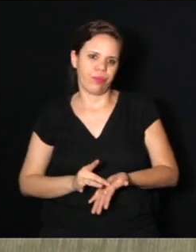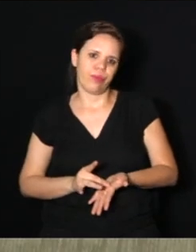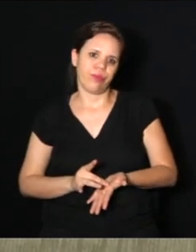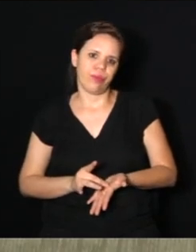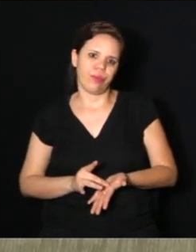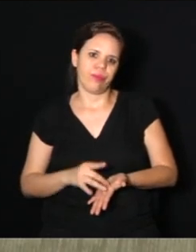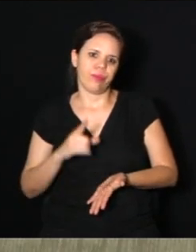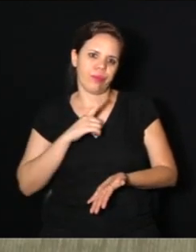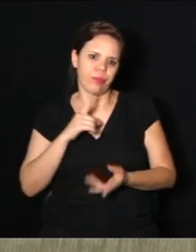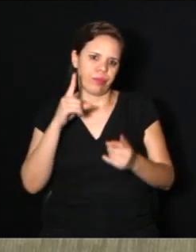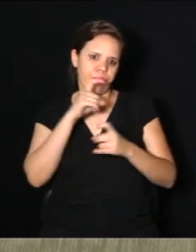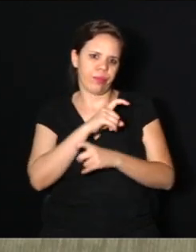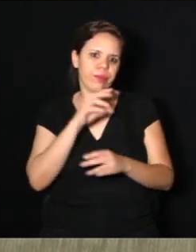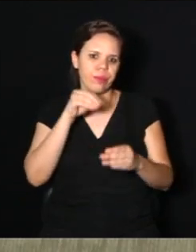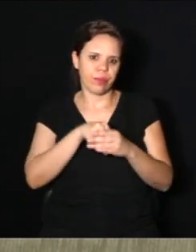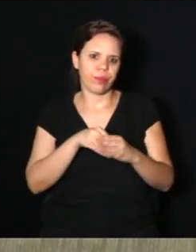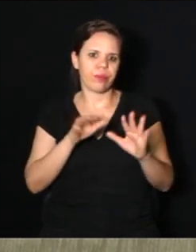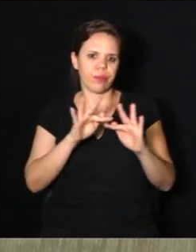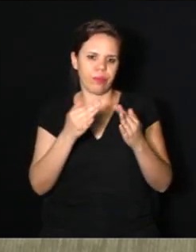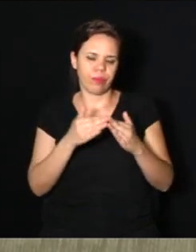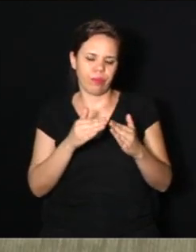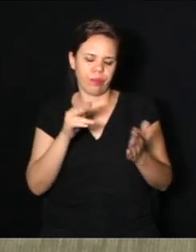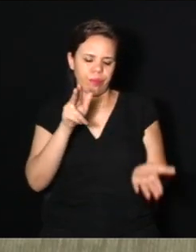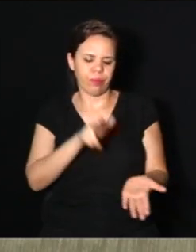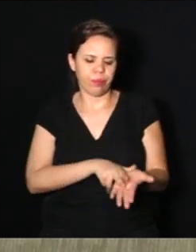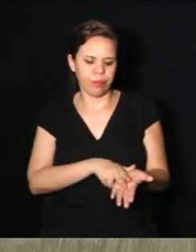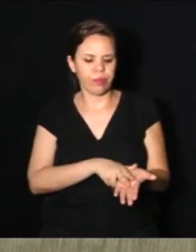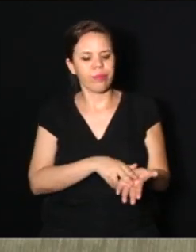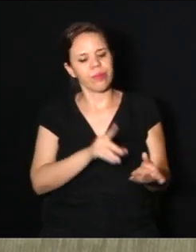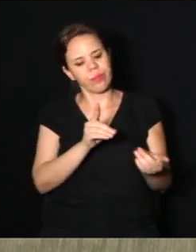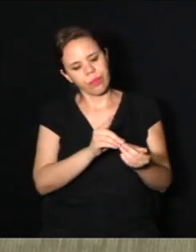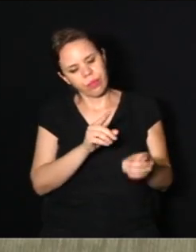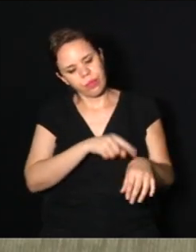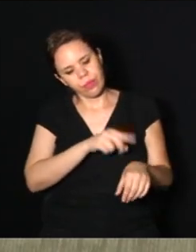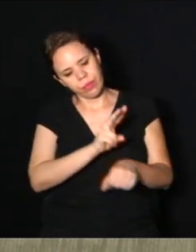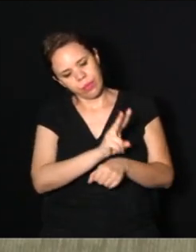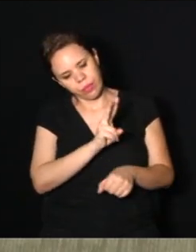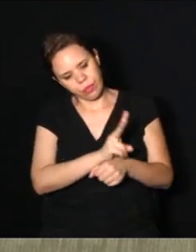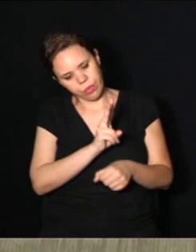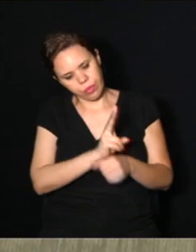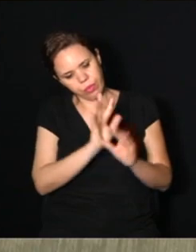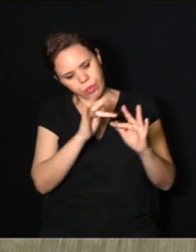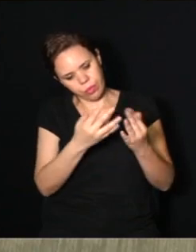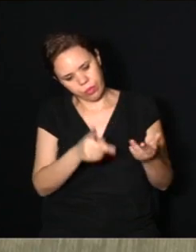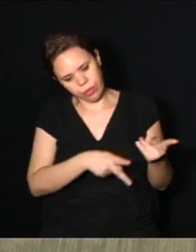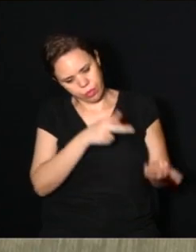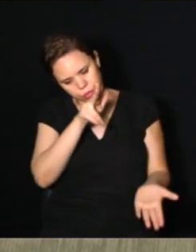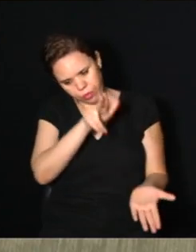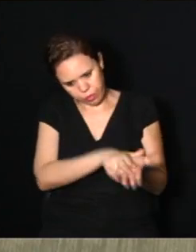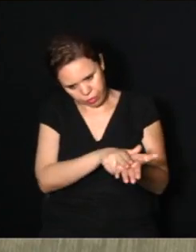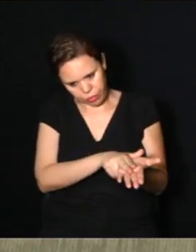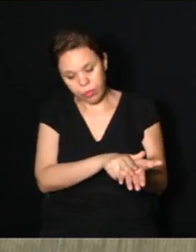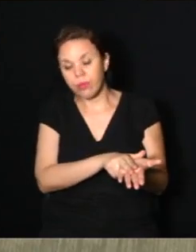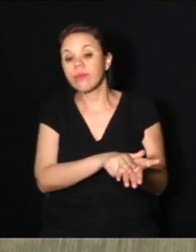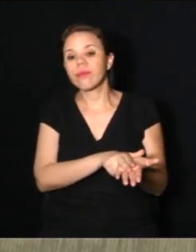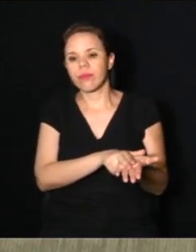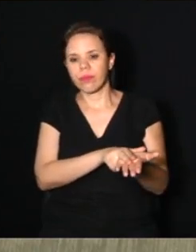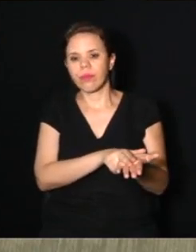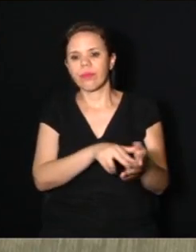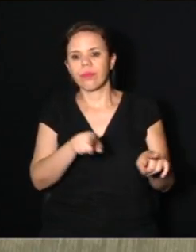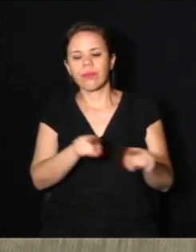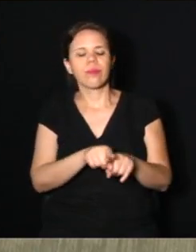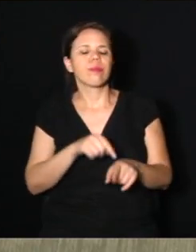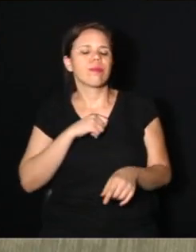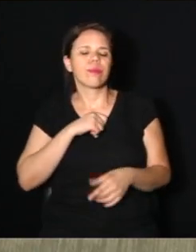uma situação difícil dentro de casa, de estar prestando assistência para o seu familiar acamado, e ainda tem que